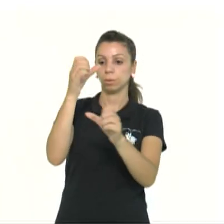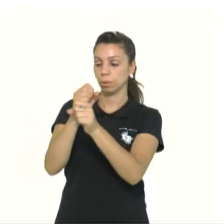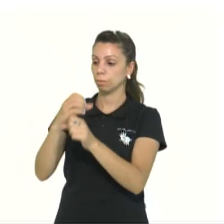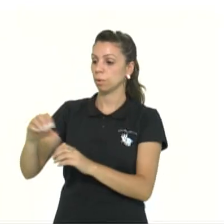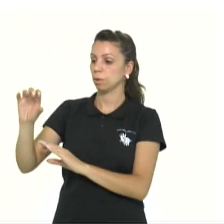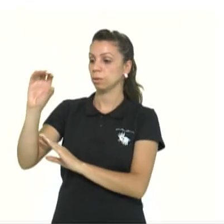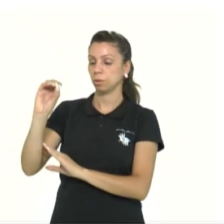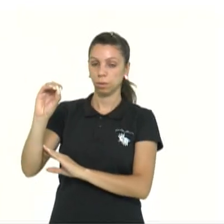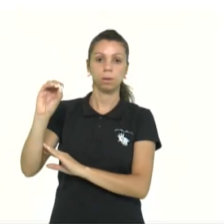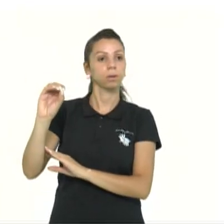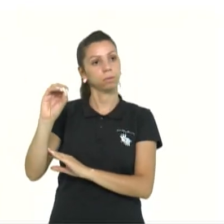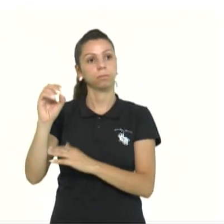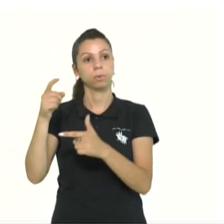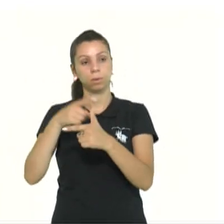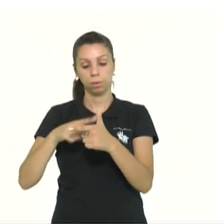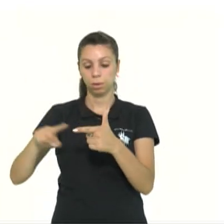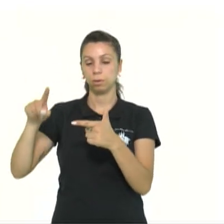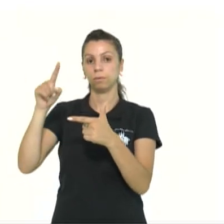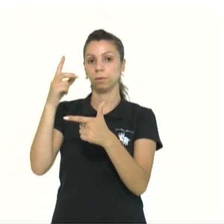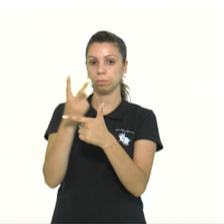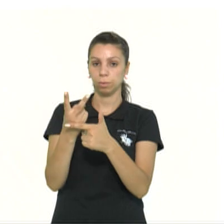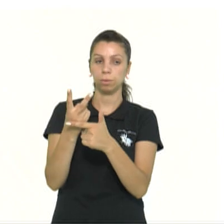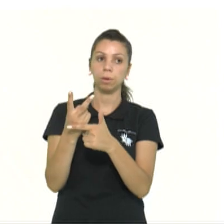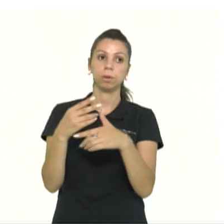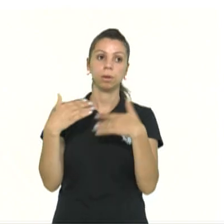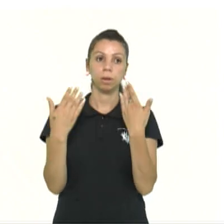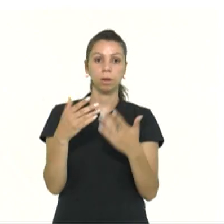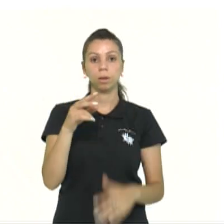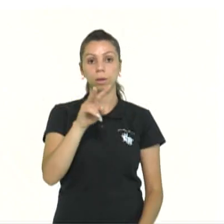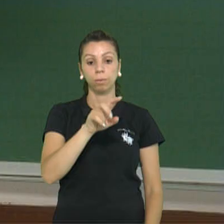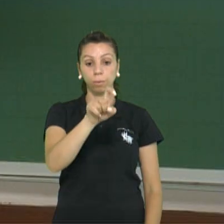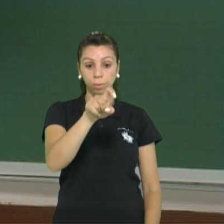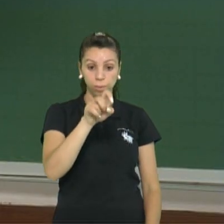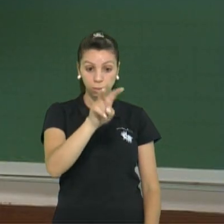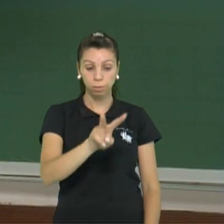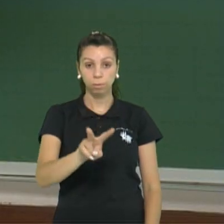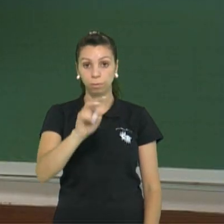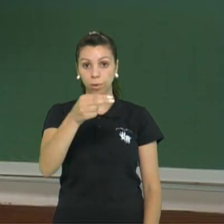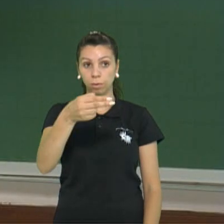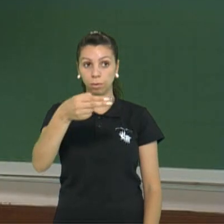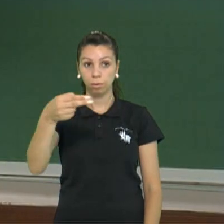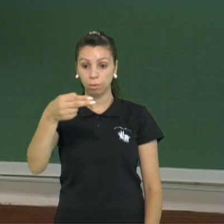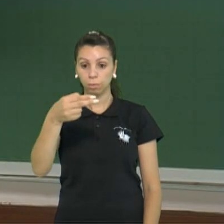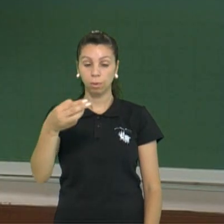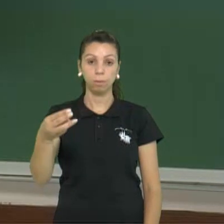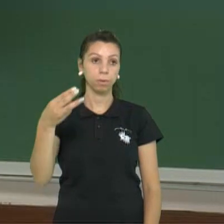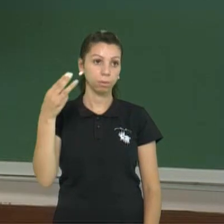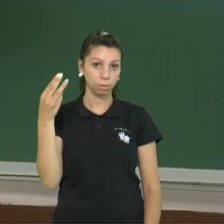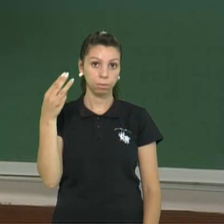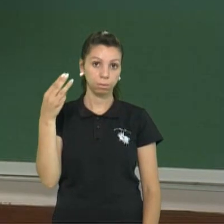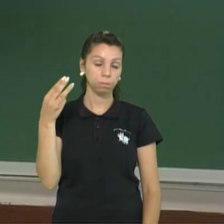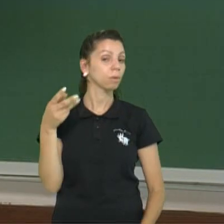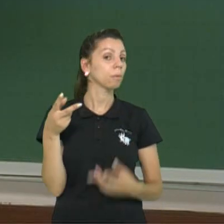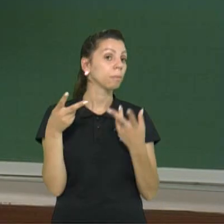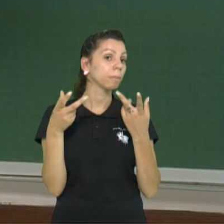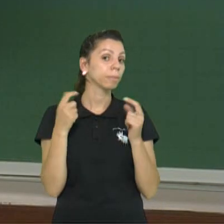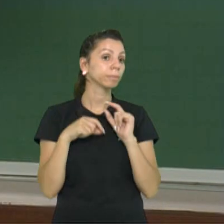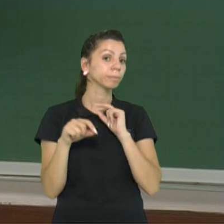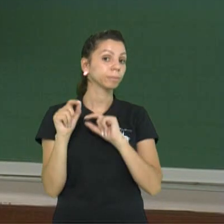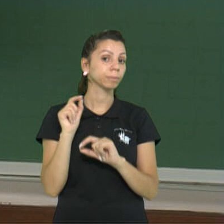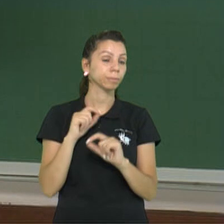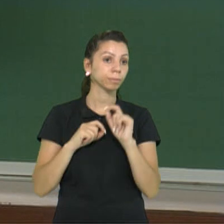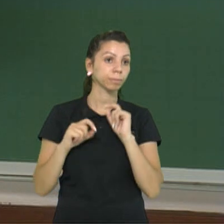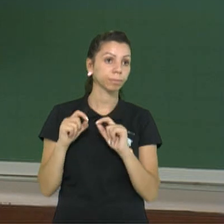por 2. Então, meu x do vértice é igual a 3. O que a gente identifica? Que no último, né,